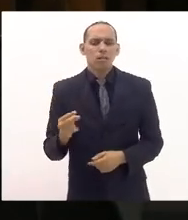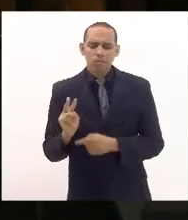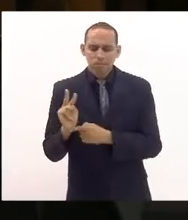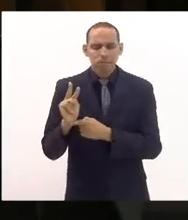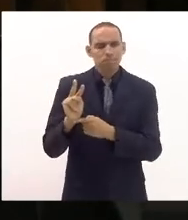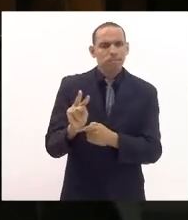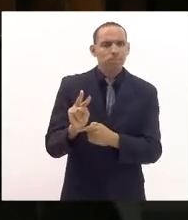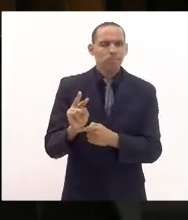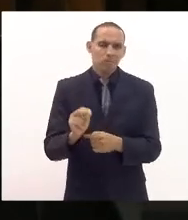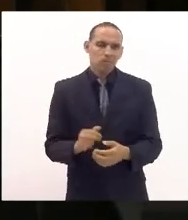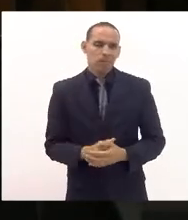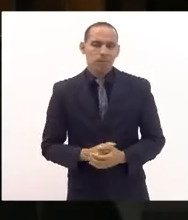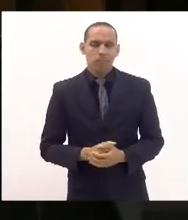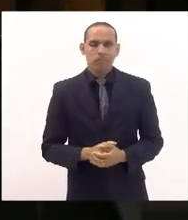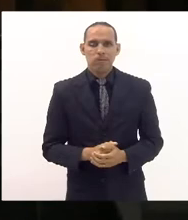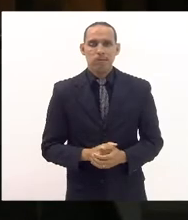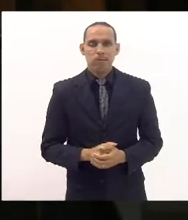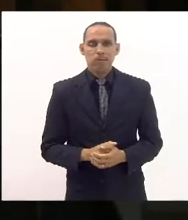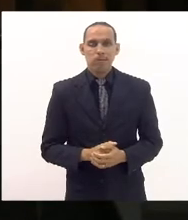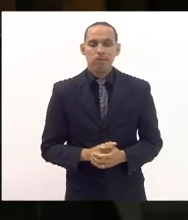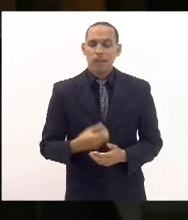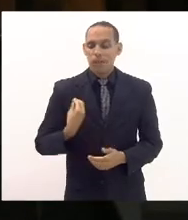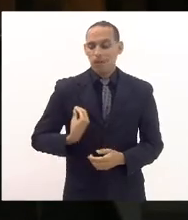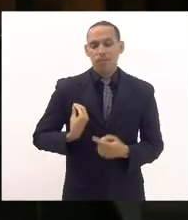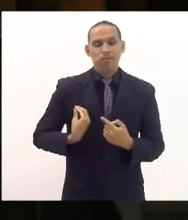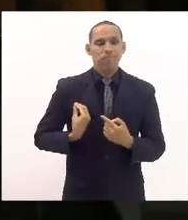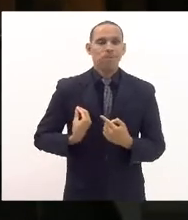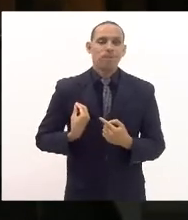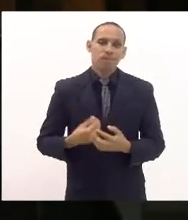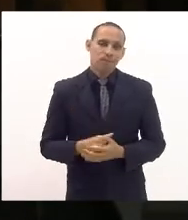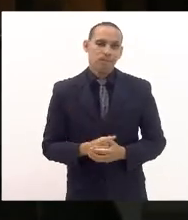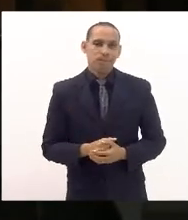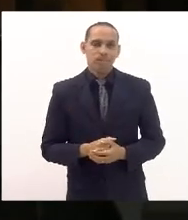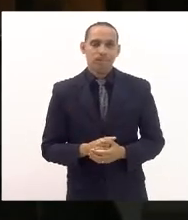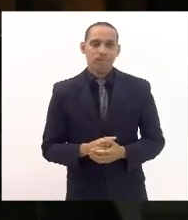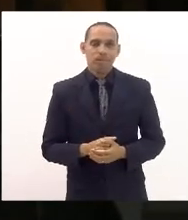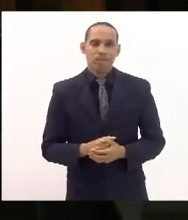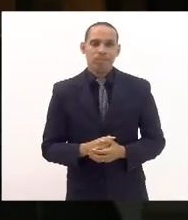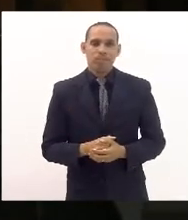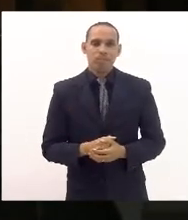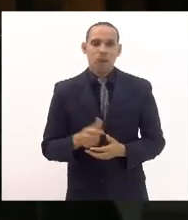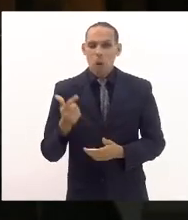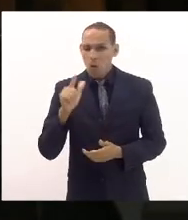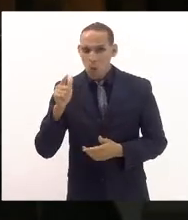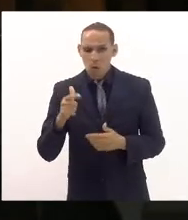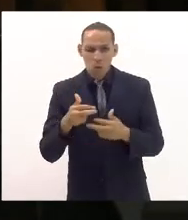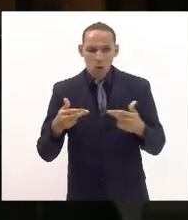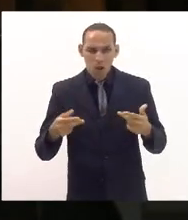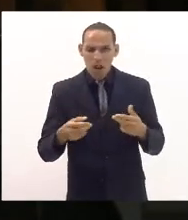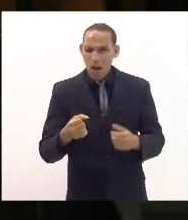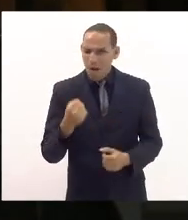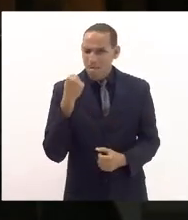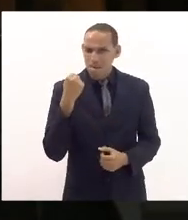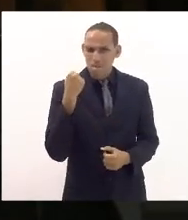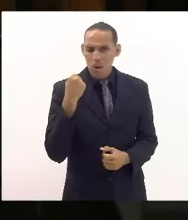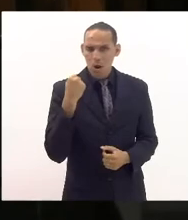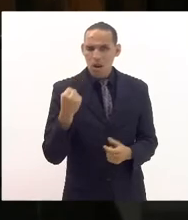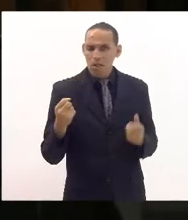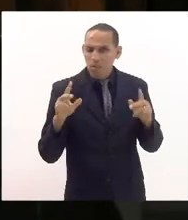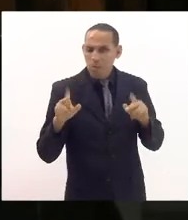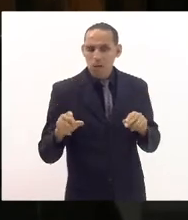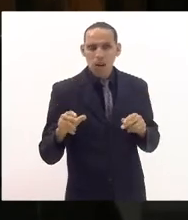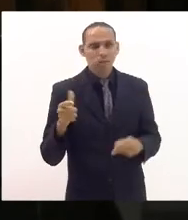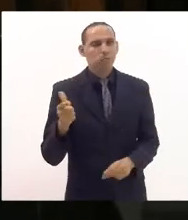defendida essa é a vida e não tem nada mais forte o que